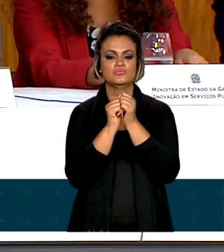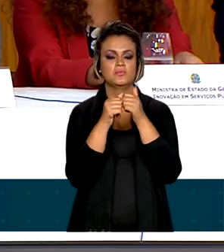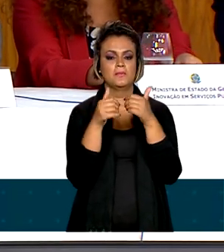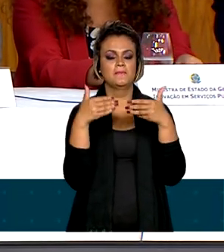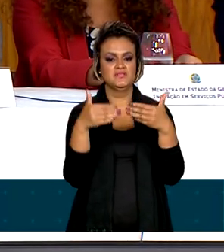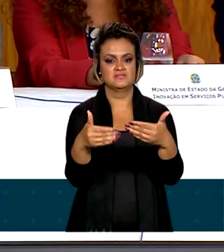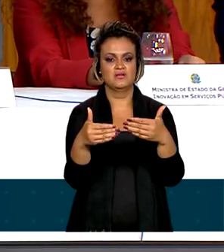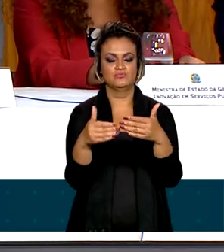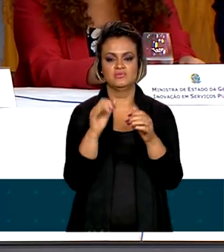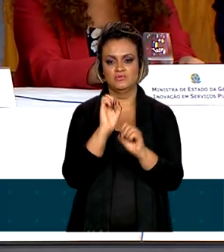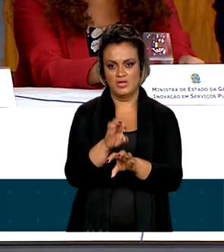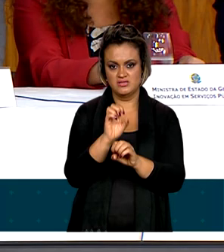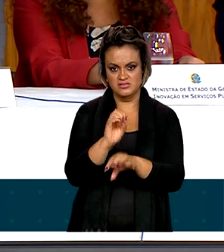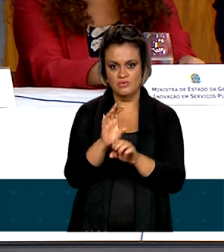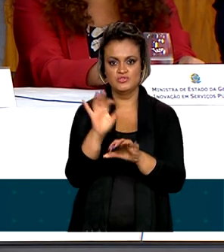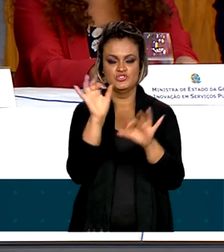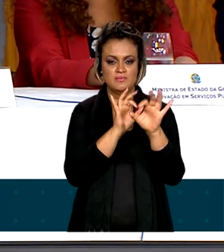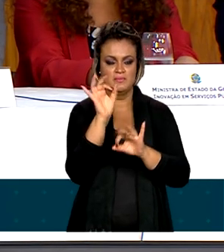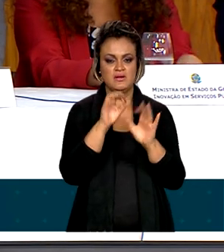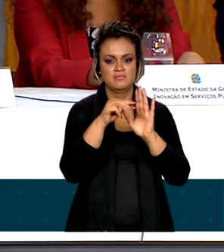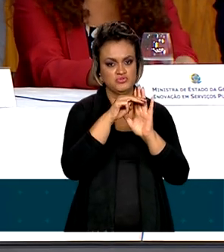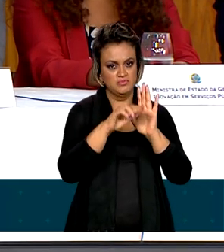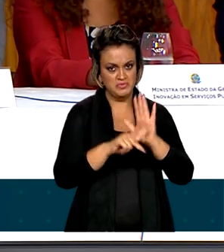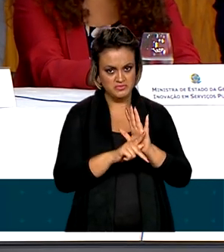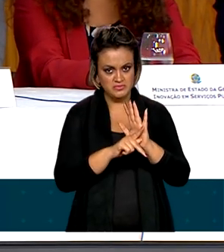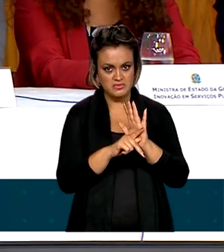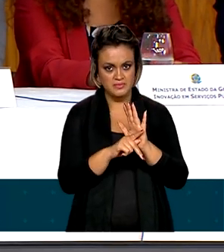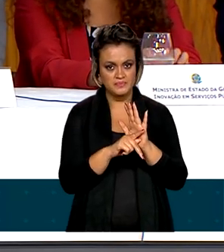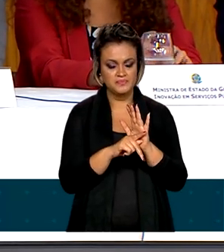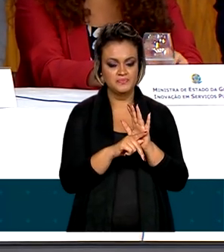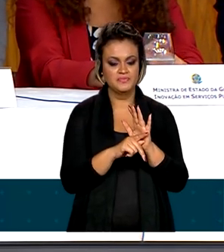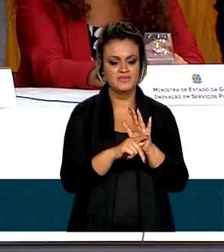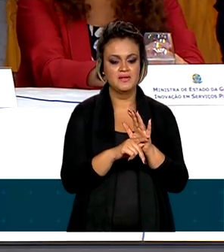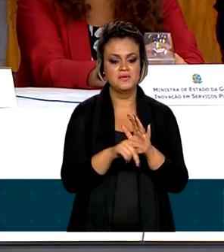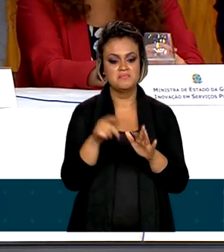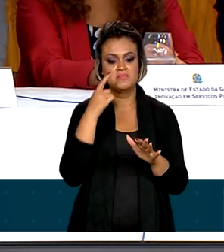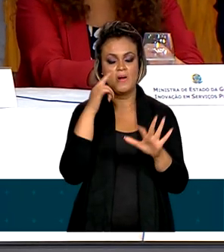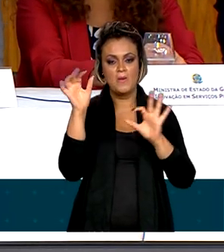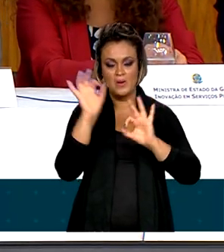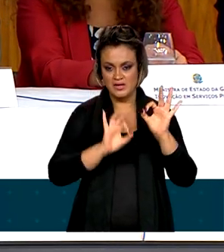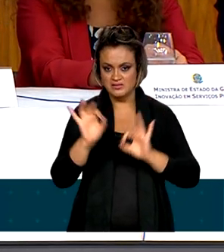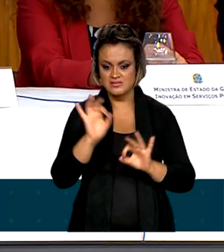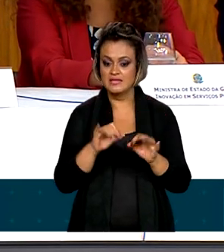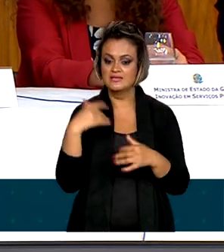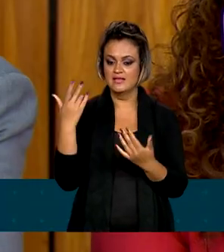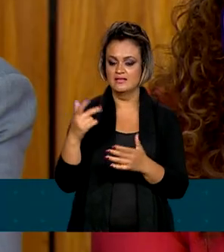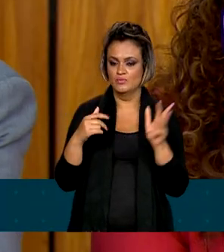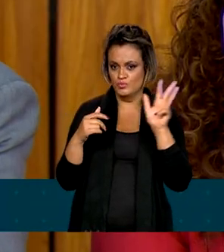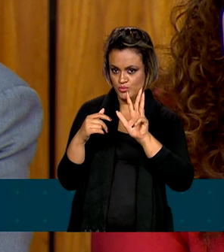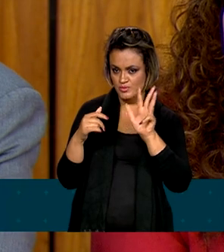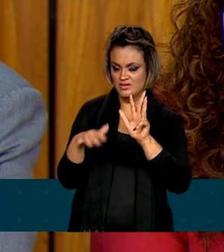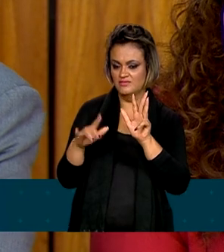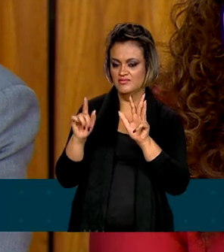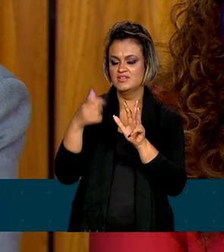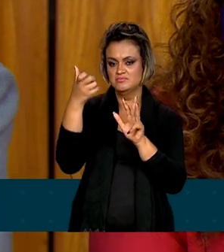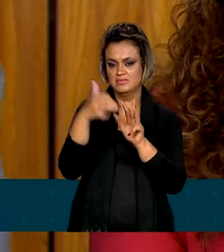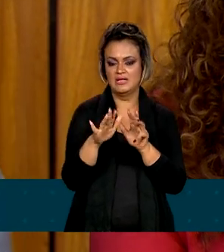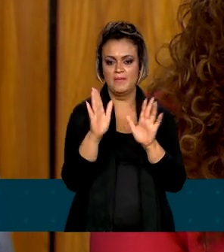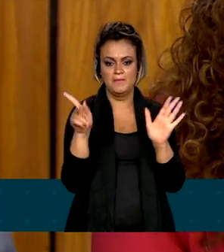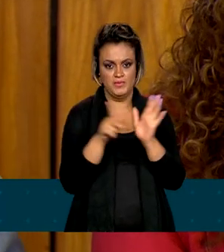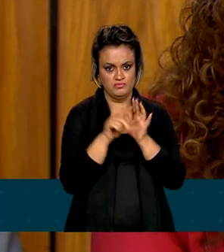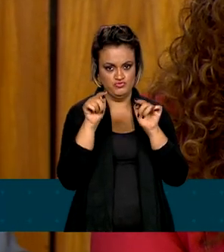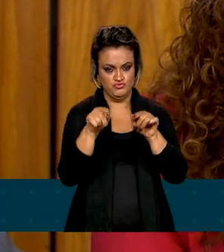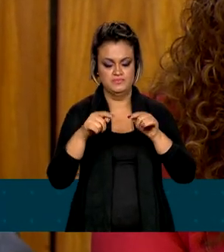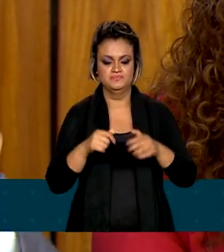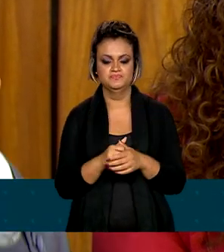da Educação, preparando uma medida provisória para viabilizar, e o presidente fará um ato específico sobre